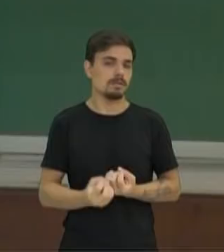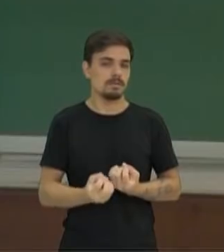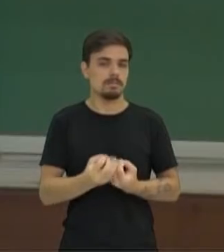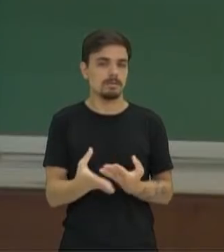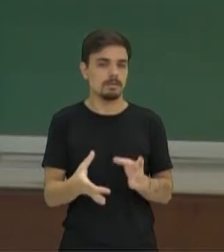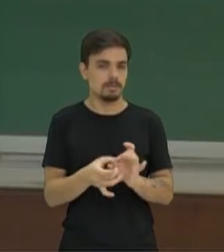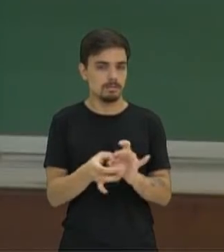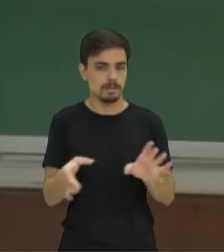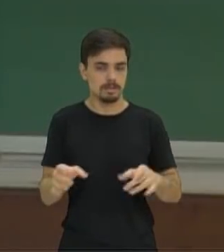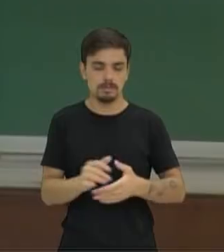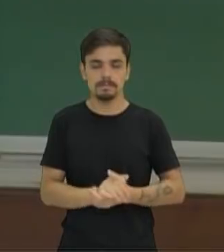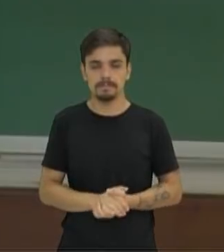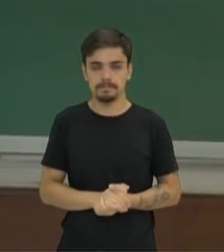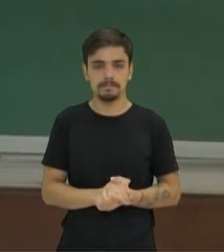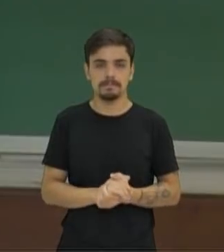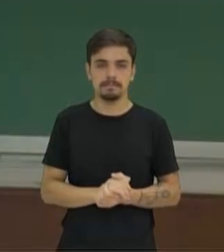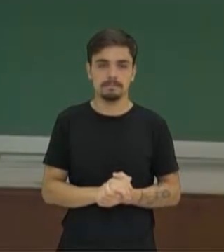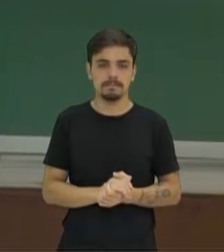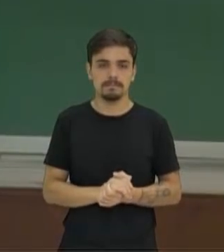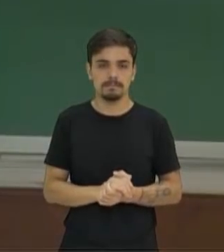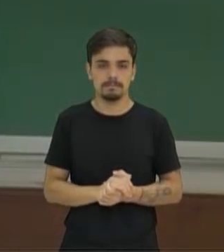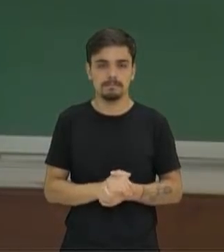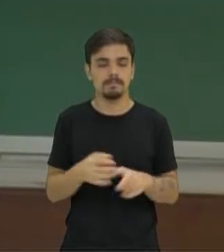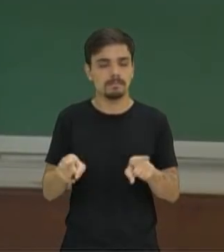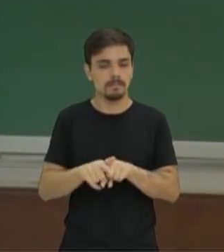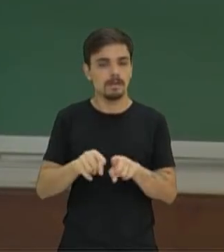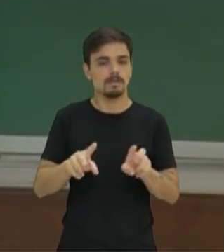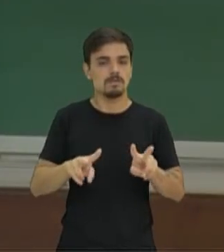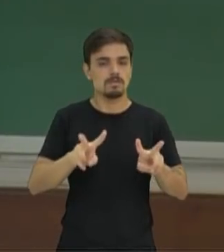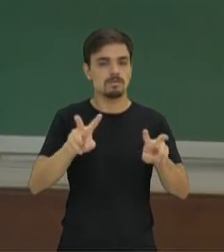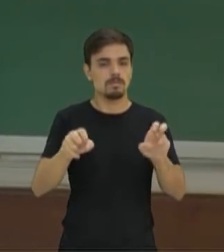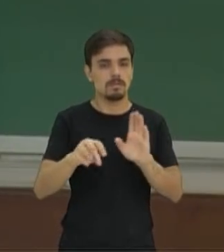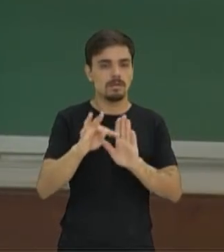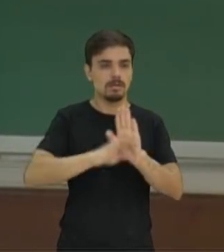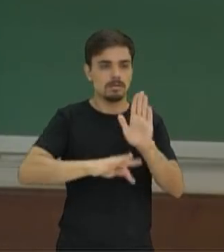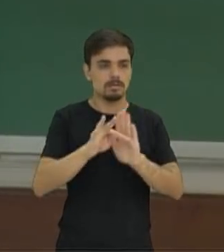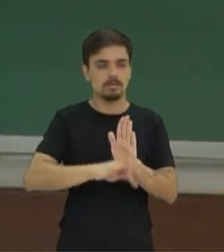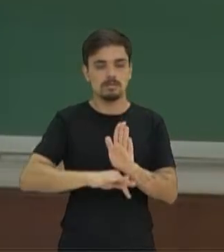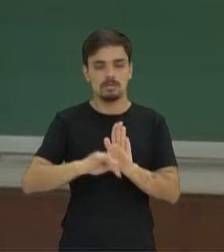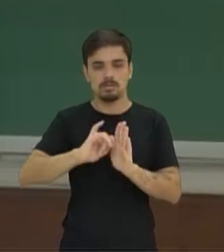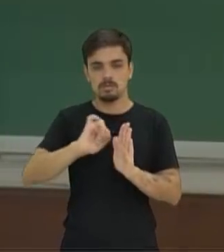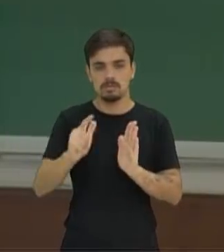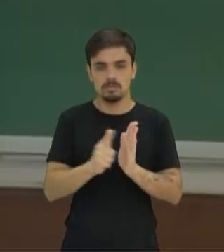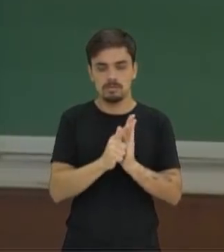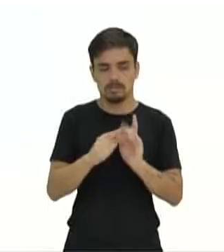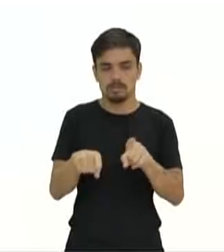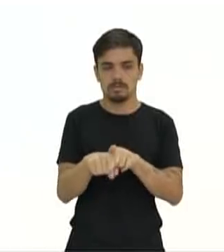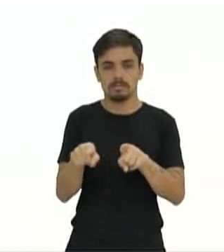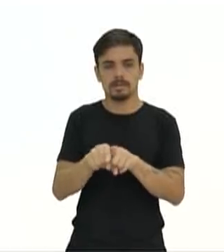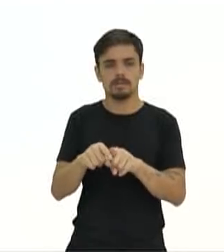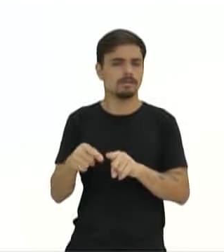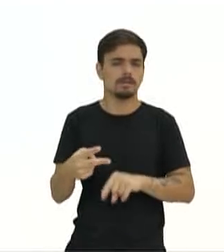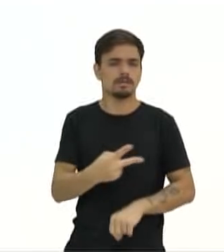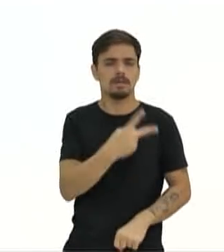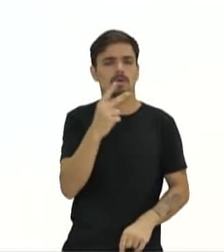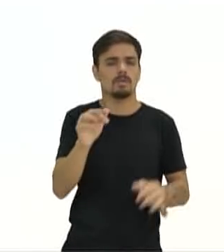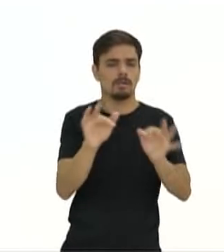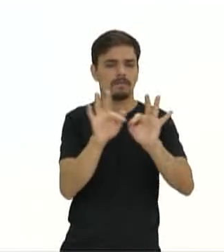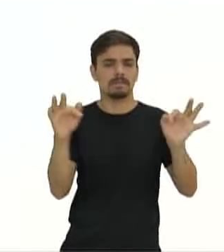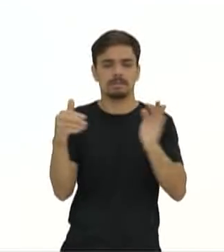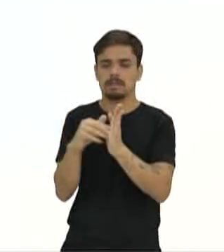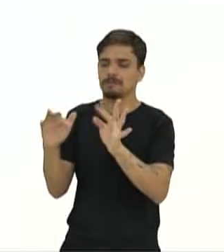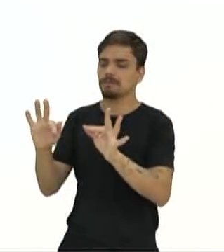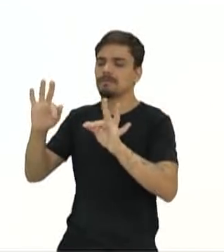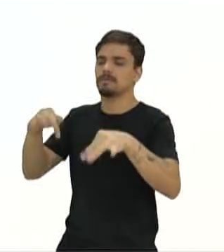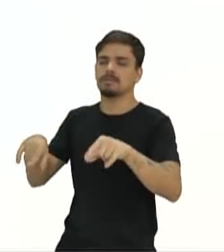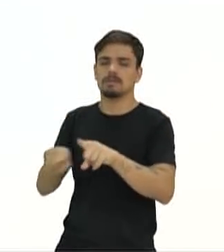de expressão. É isso que diz ali, né, o texto do jornal. Desde a segunda frase até o fim,